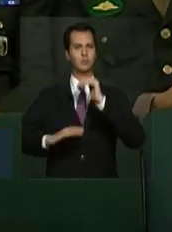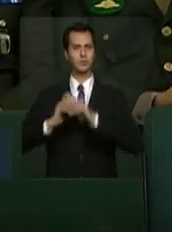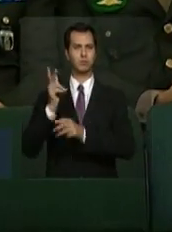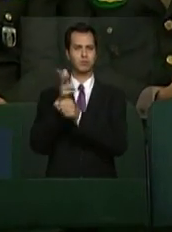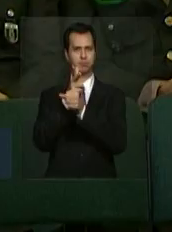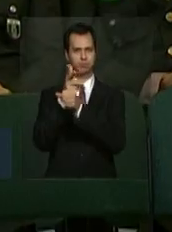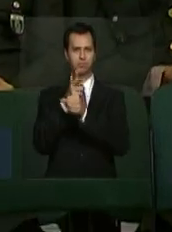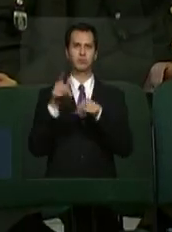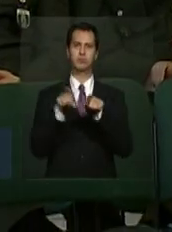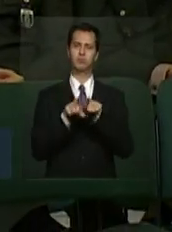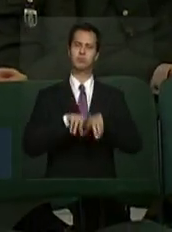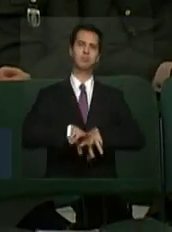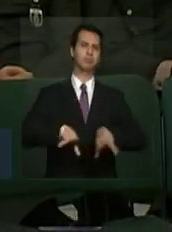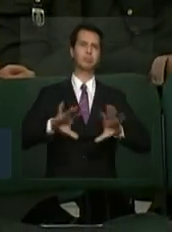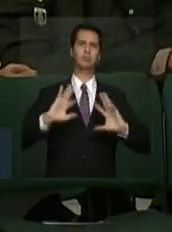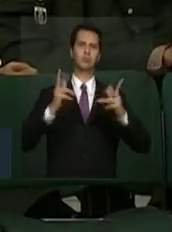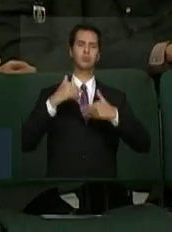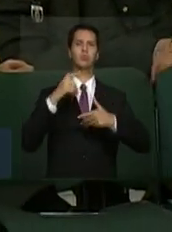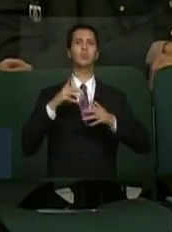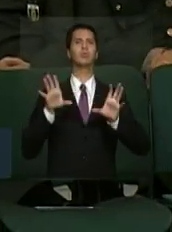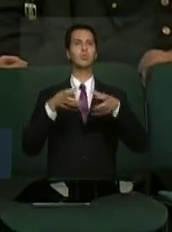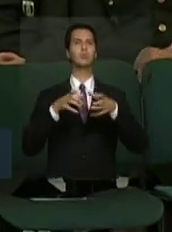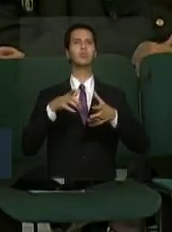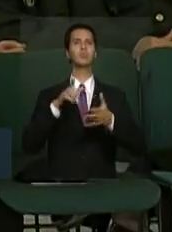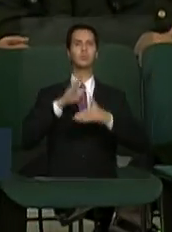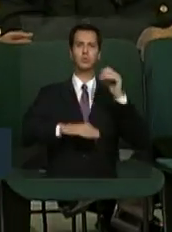cinegrafistas, senhoras e senhores jornalistas.